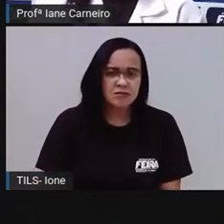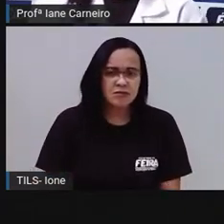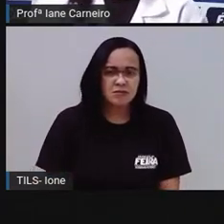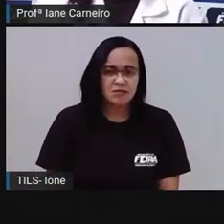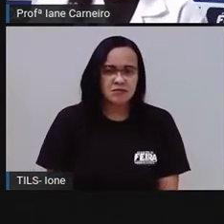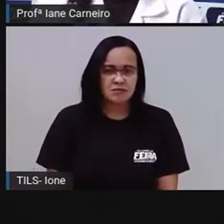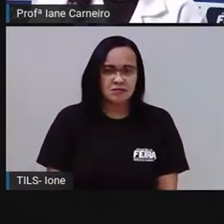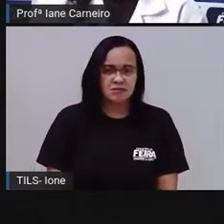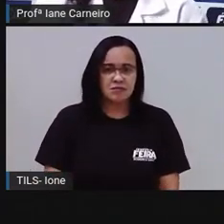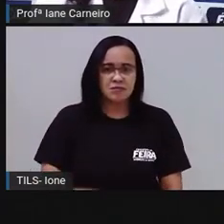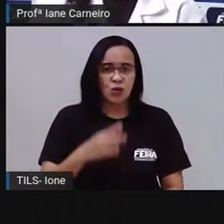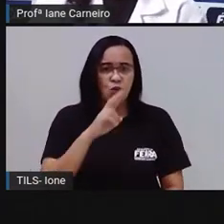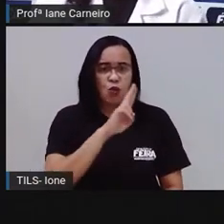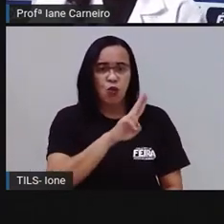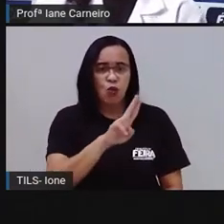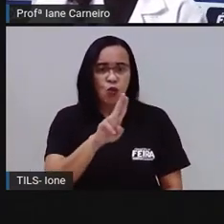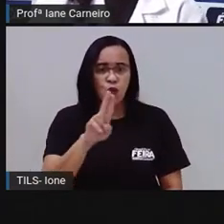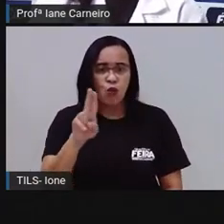A letra